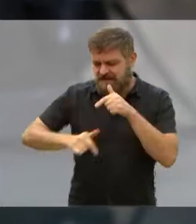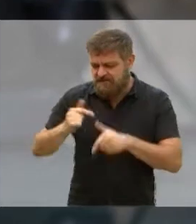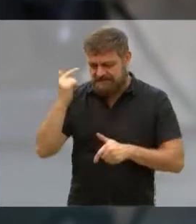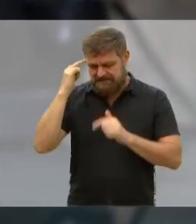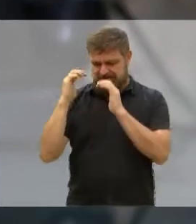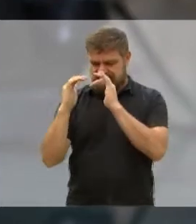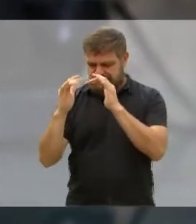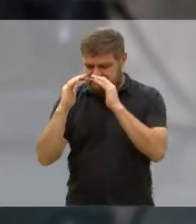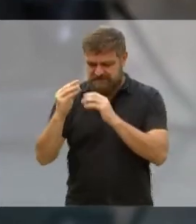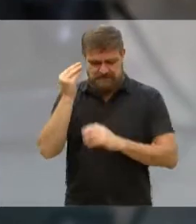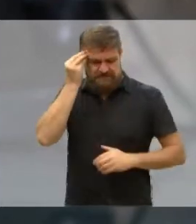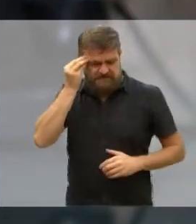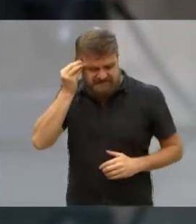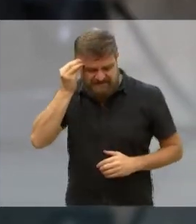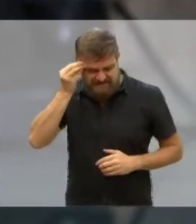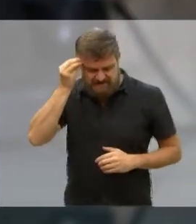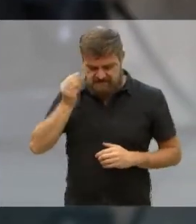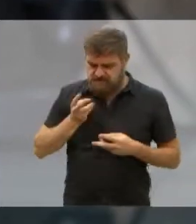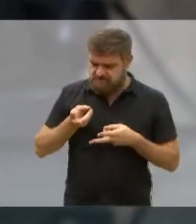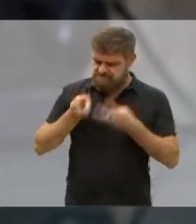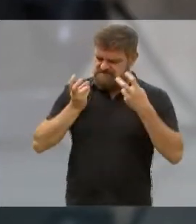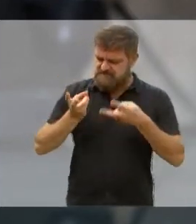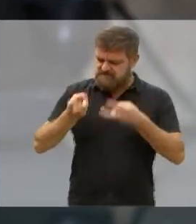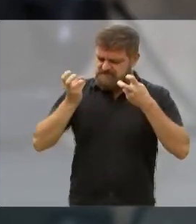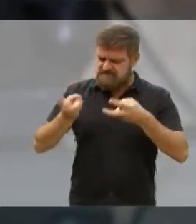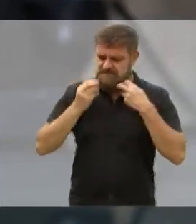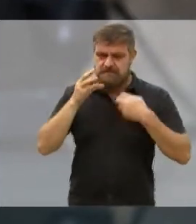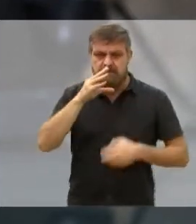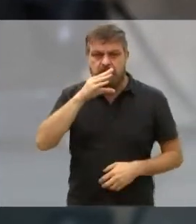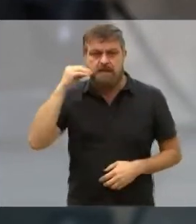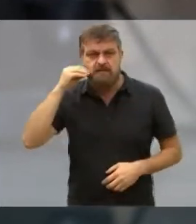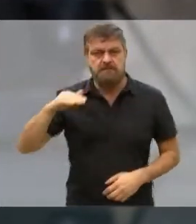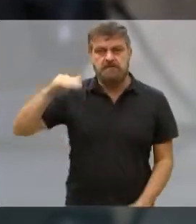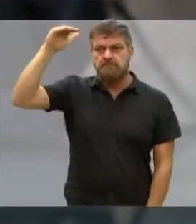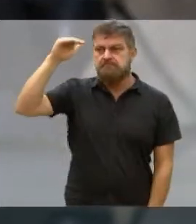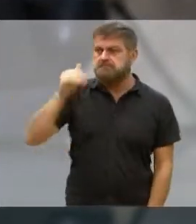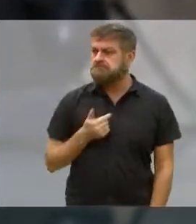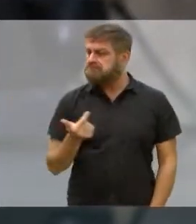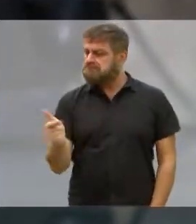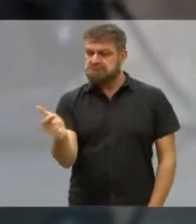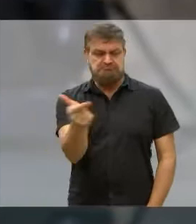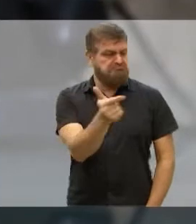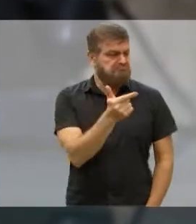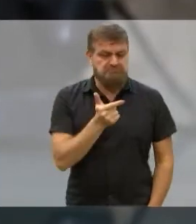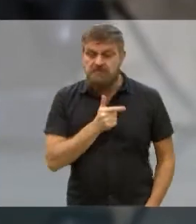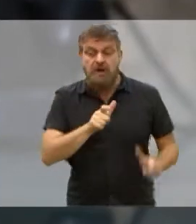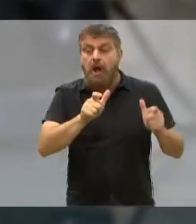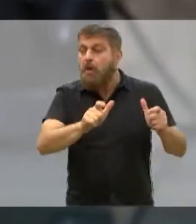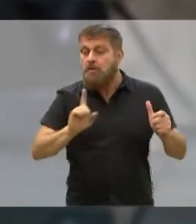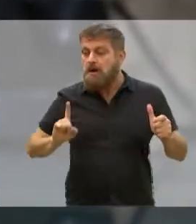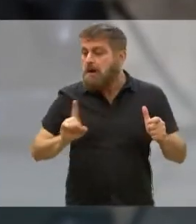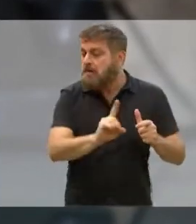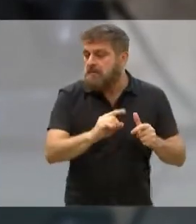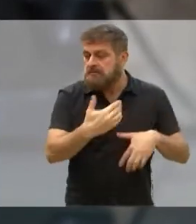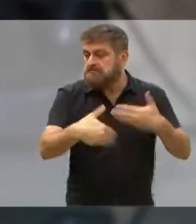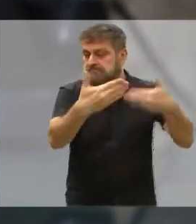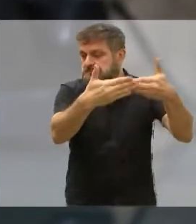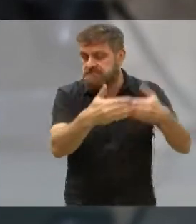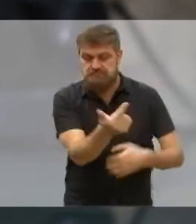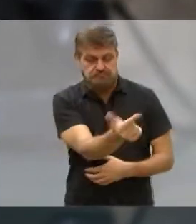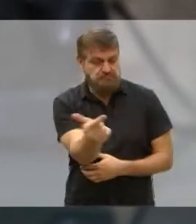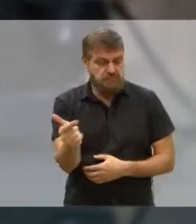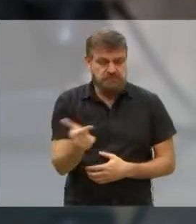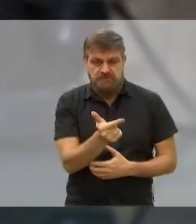deficiência, entre neurologia e psiquiatria, eu comecei a perceber que os adolescentes e adultos não tinham muita possibilidade